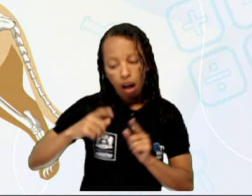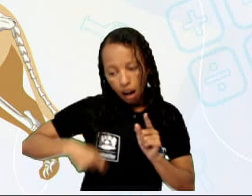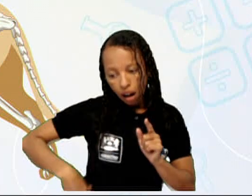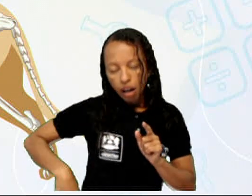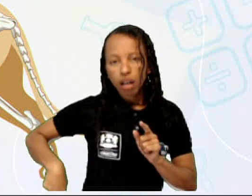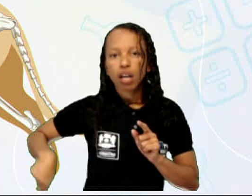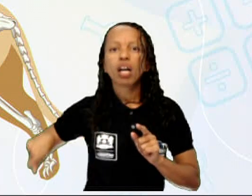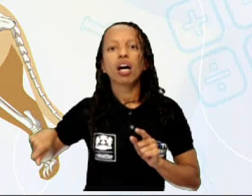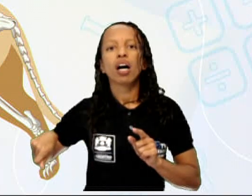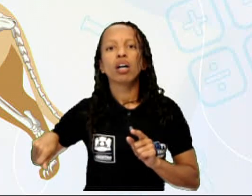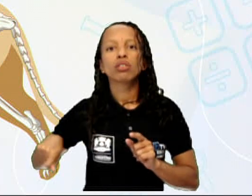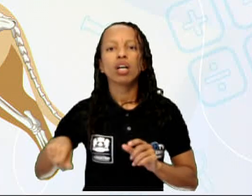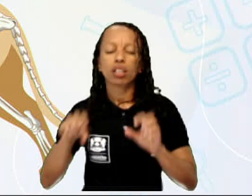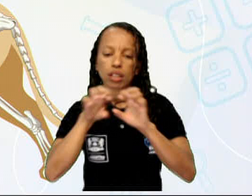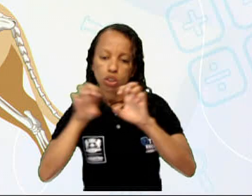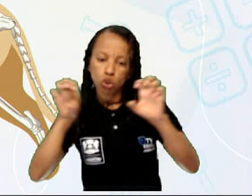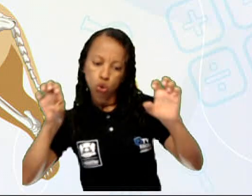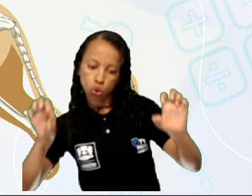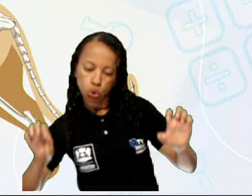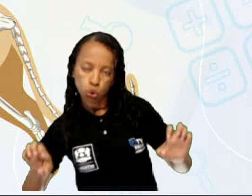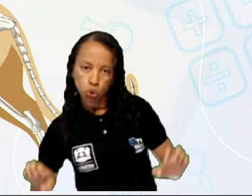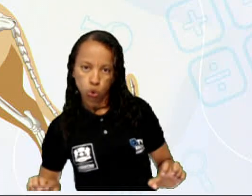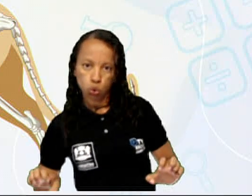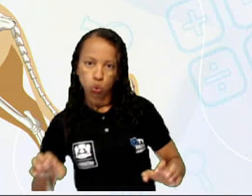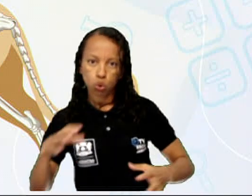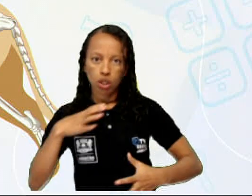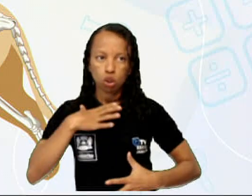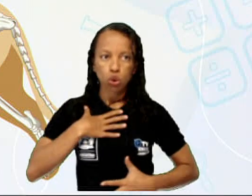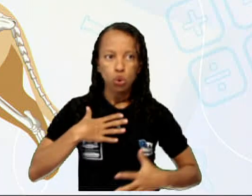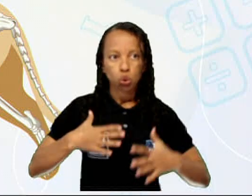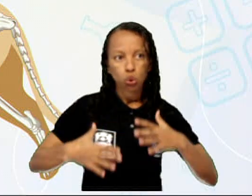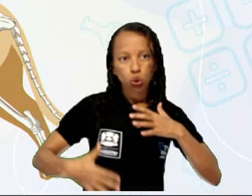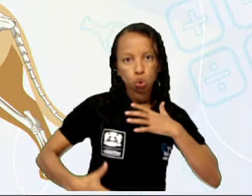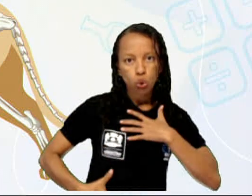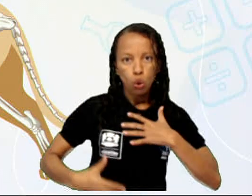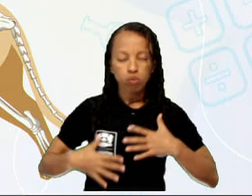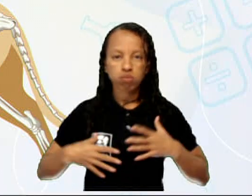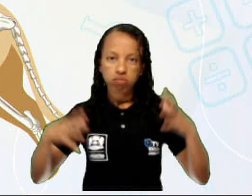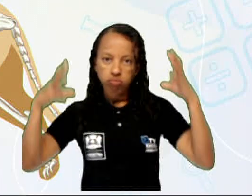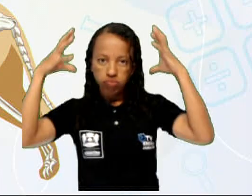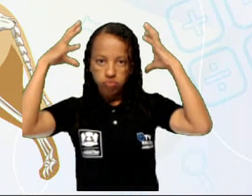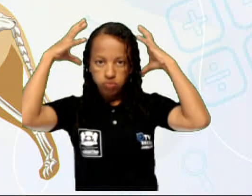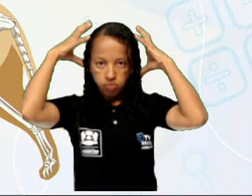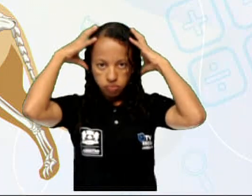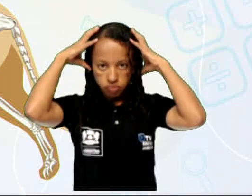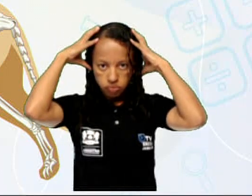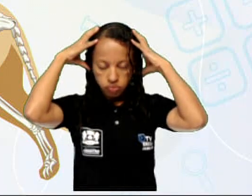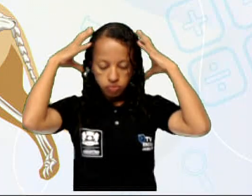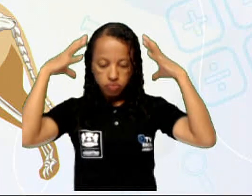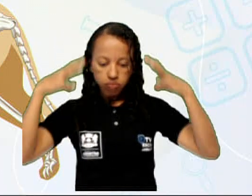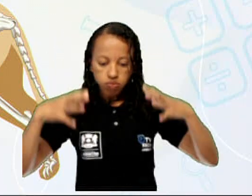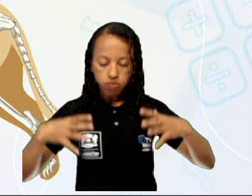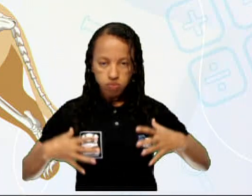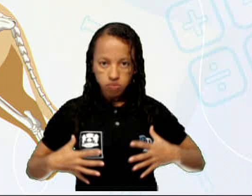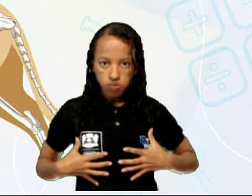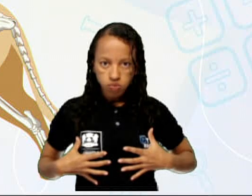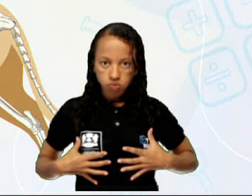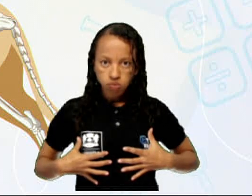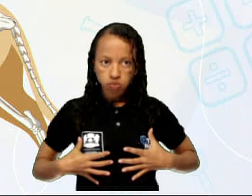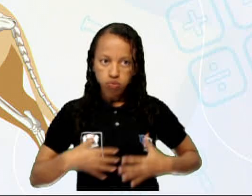do seu corpo, ela é organizada, ela é composta em cabeça, tronco e